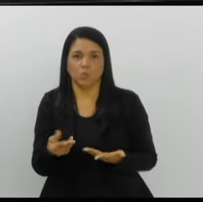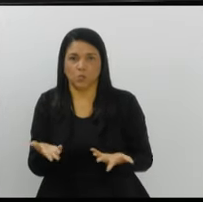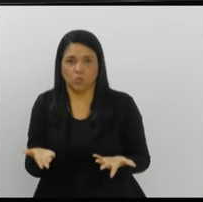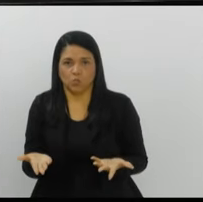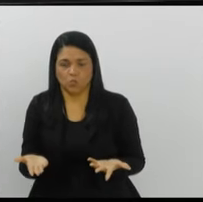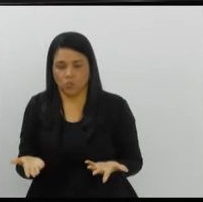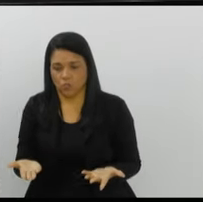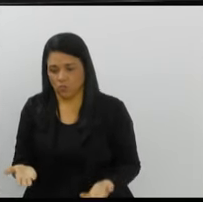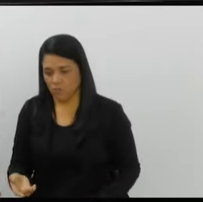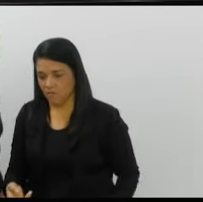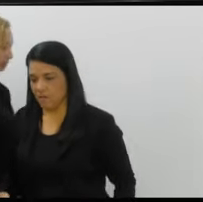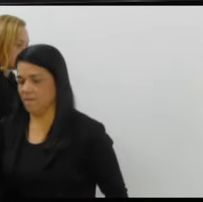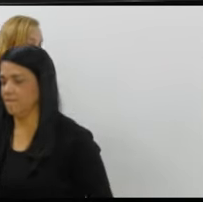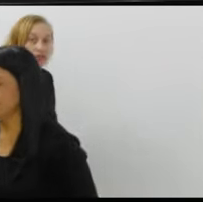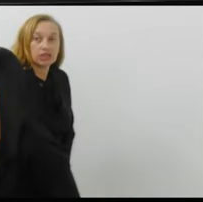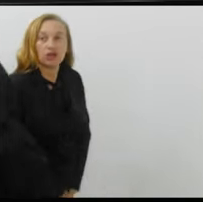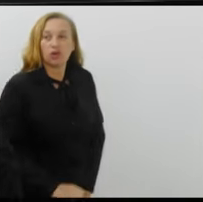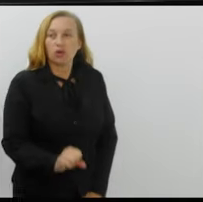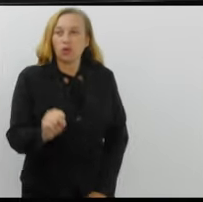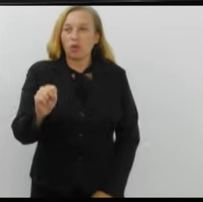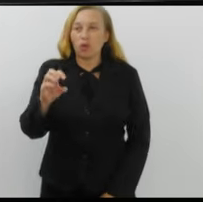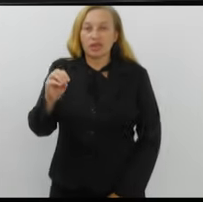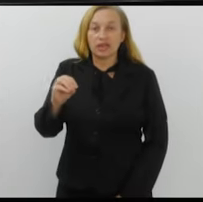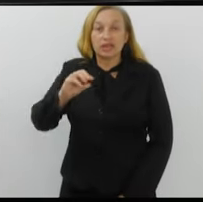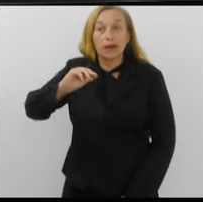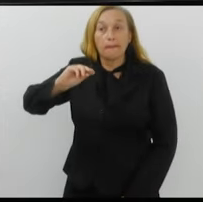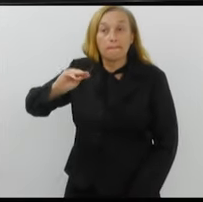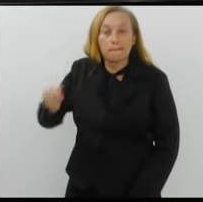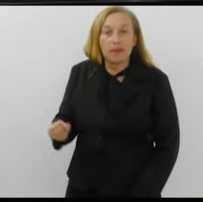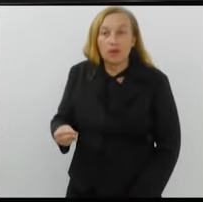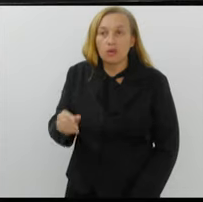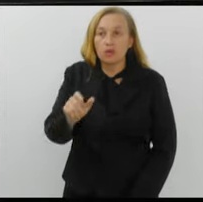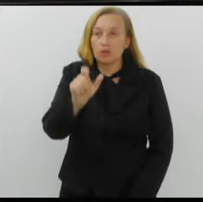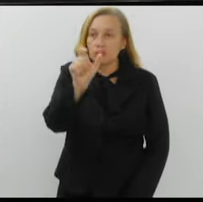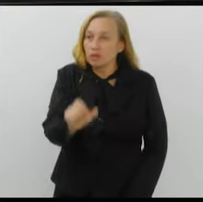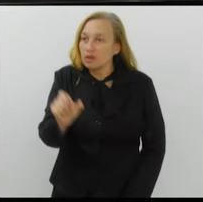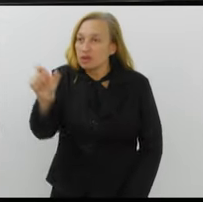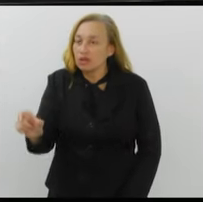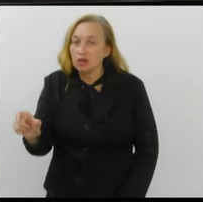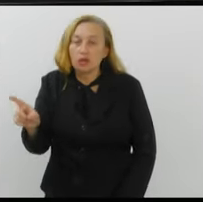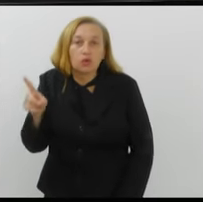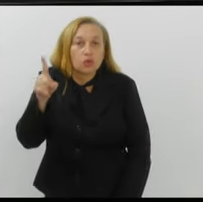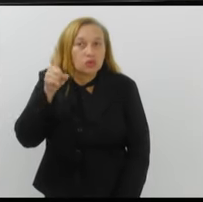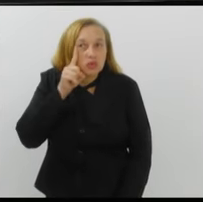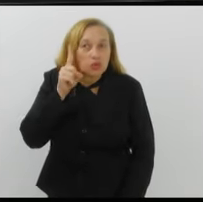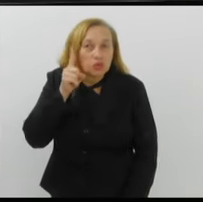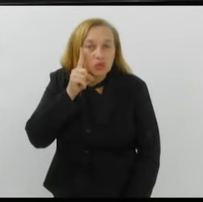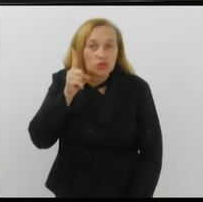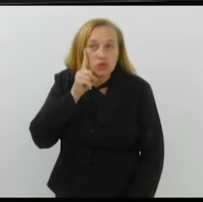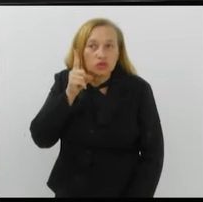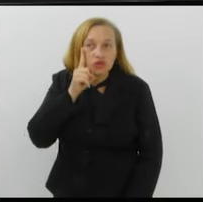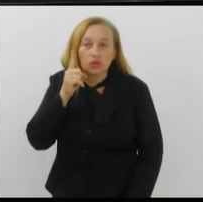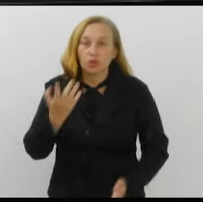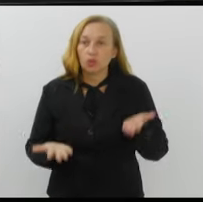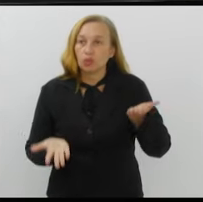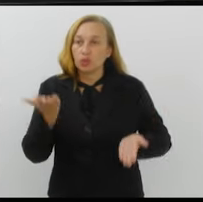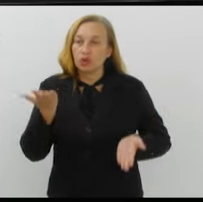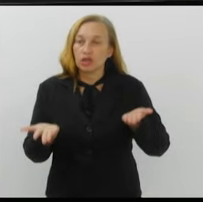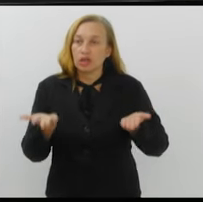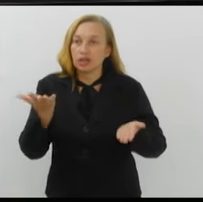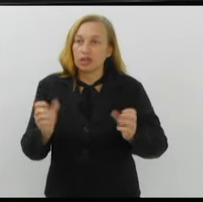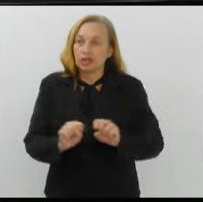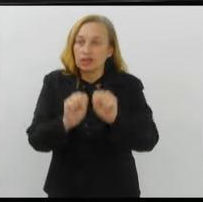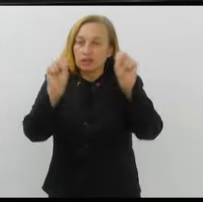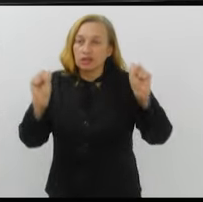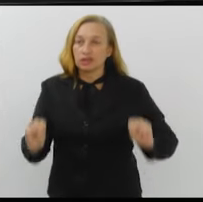Então, estamos a 80 mil passageiros por dia para o ponto de equilíbrio. Ponto de equilíbrio de um sistema é